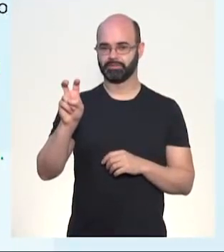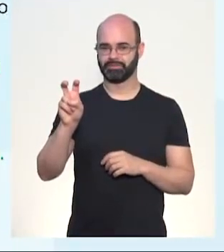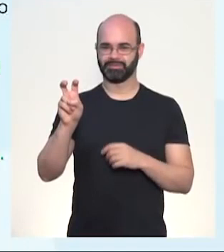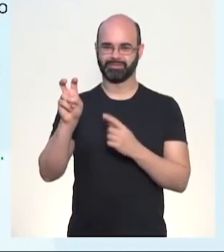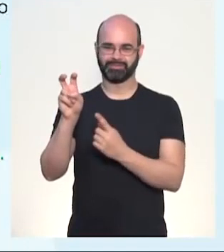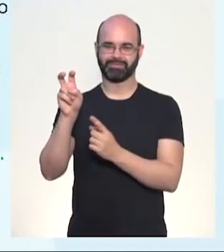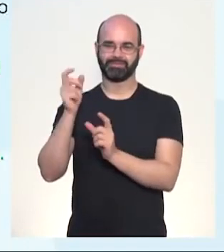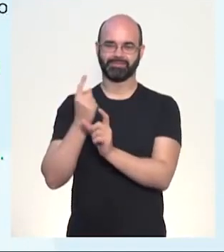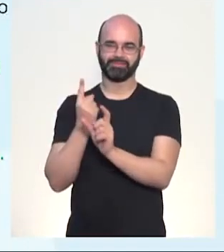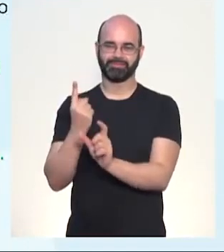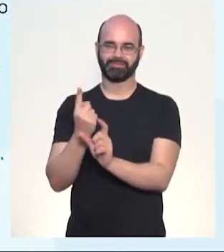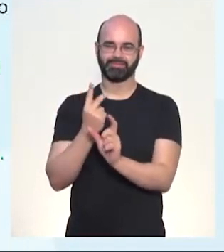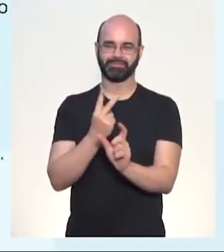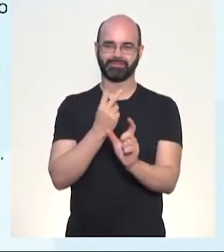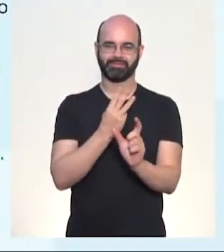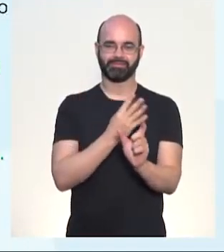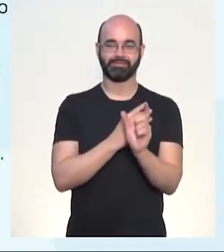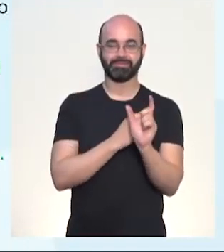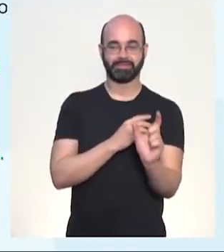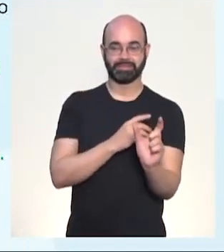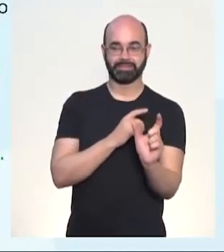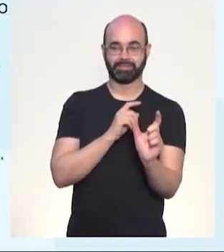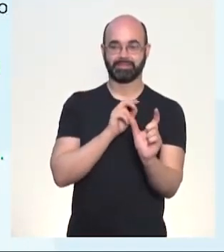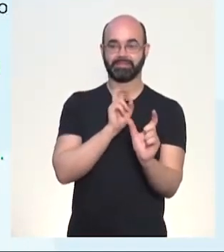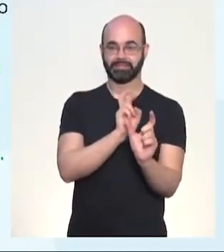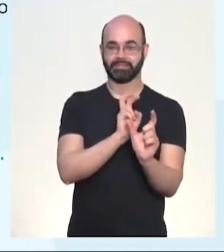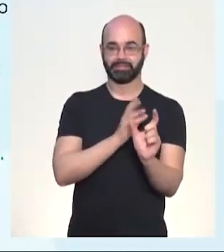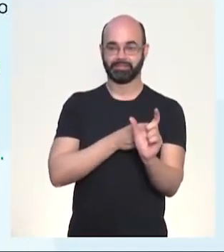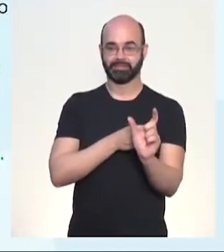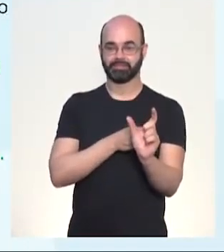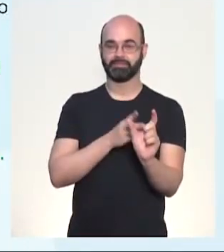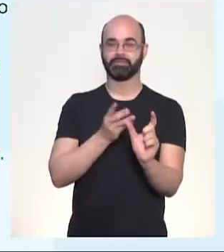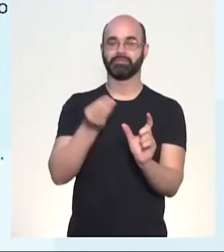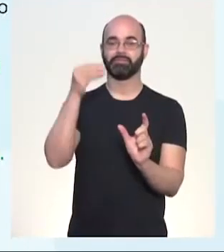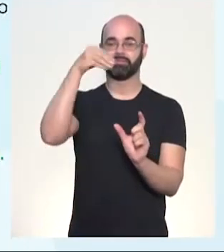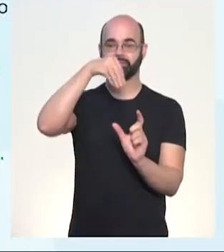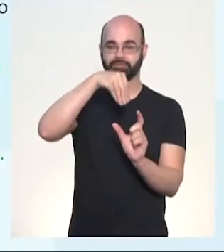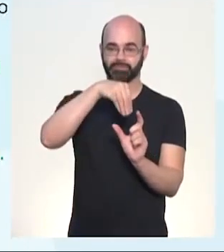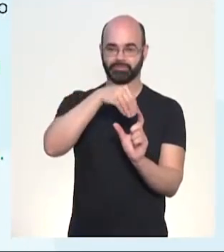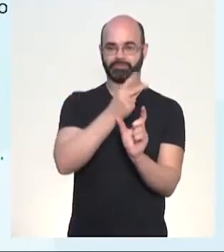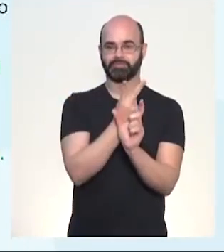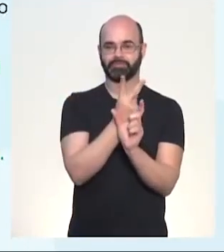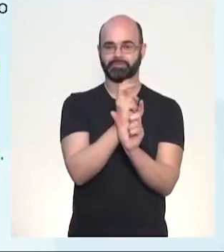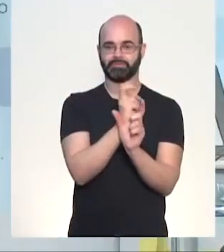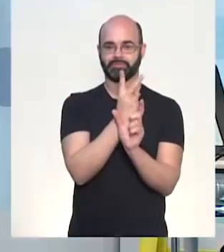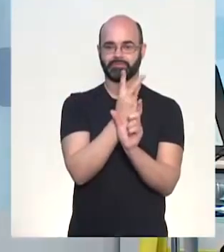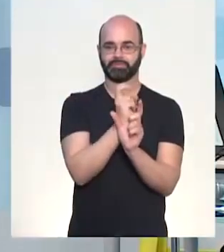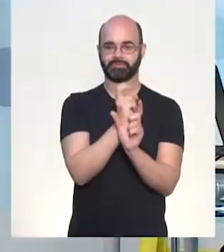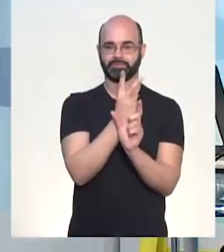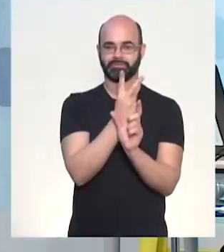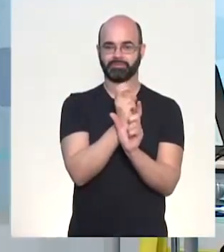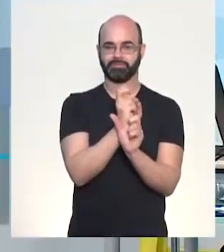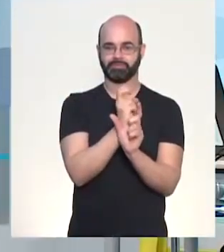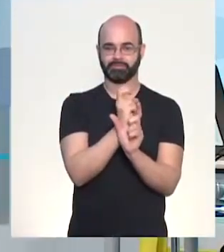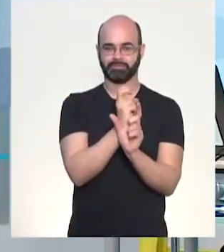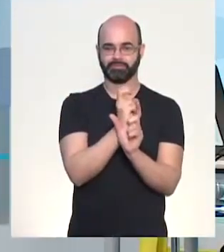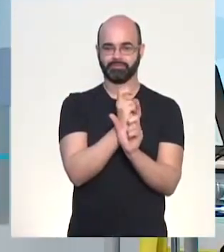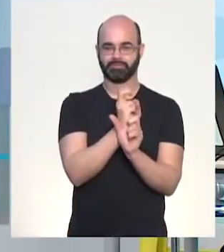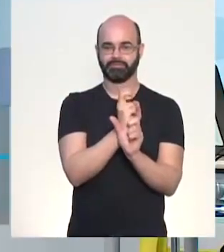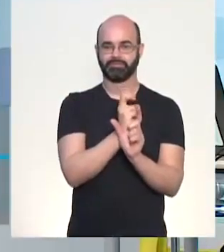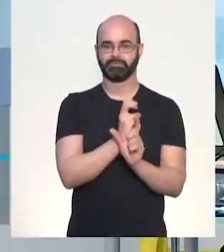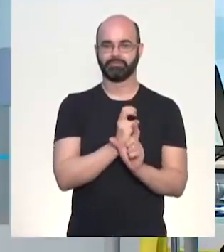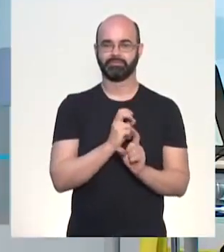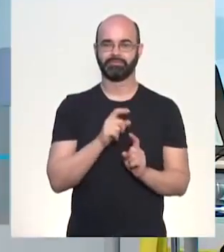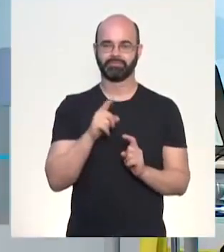posição de número 5, é ocupada por quem? Pelo valor numérico 25. 25. Então, aí é o princípio,